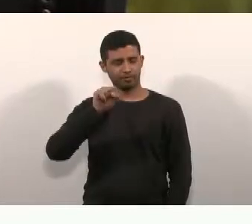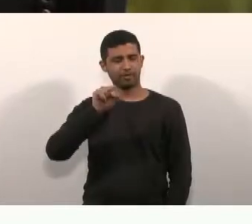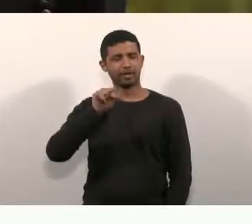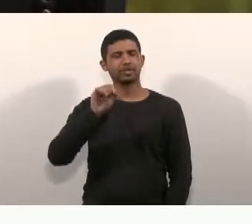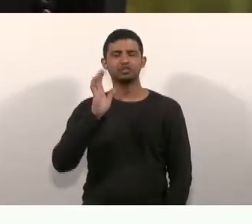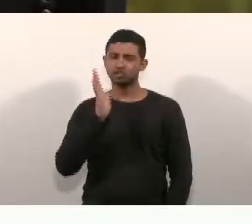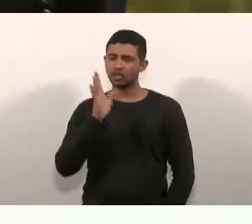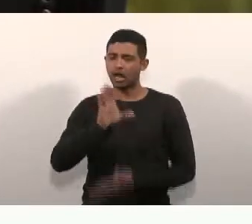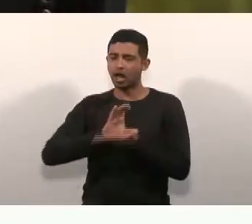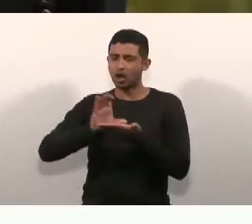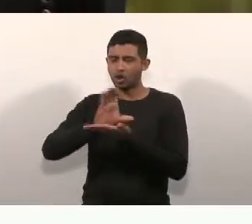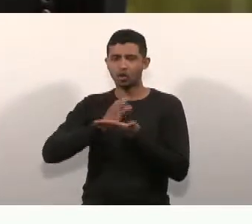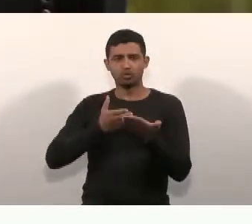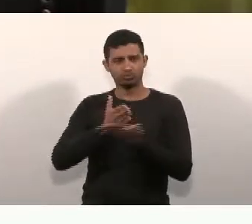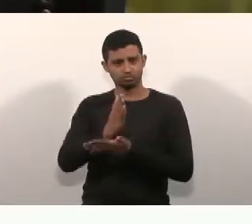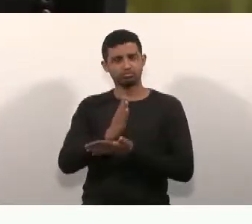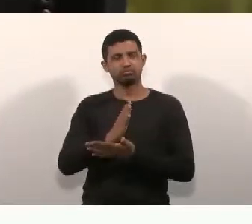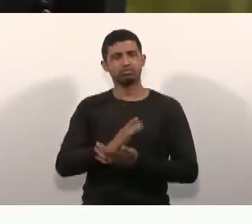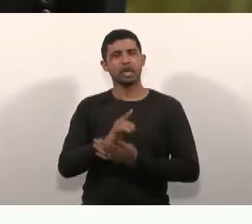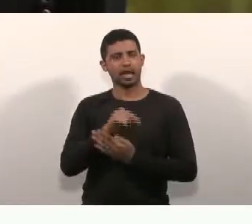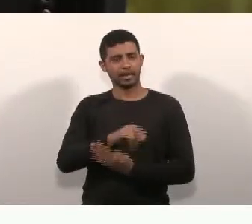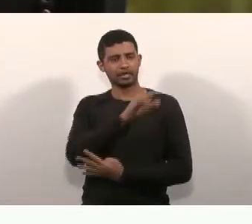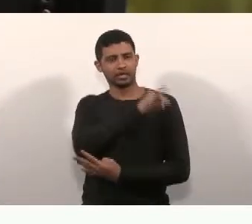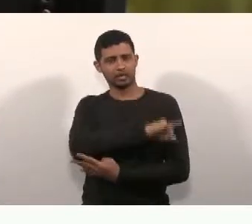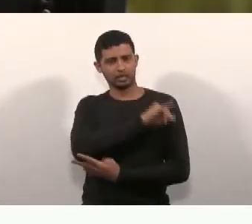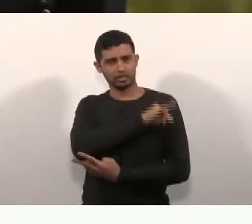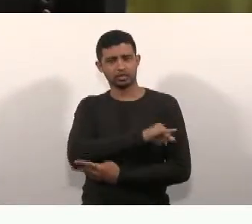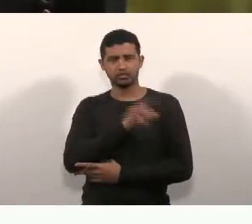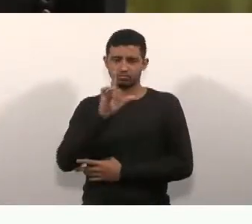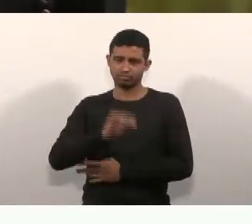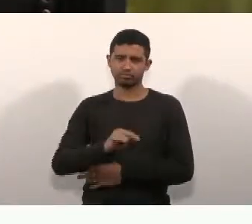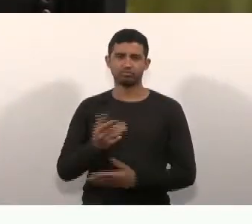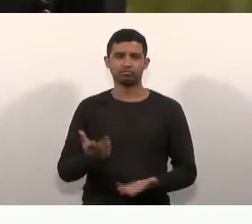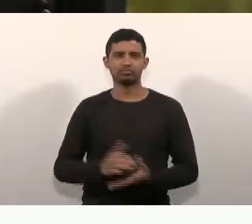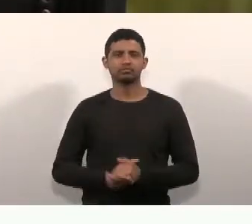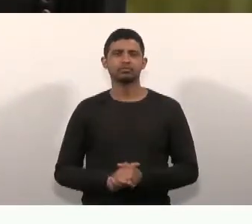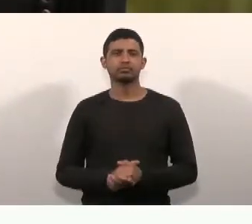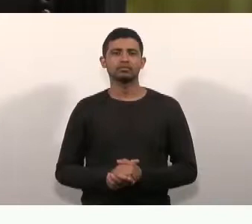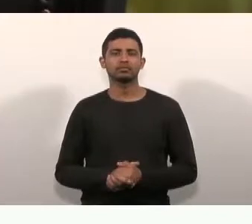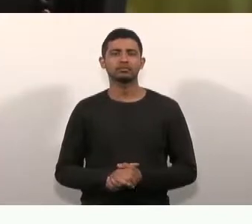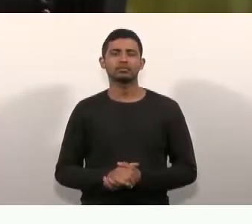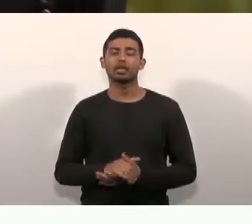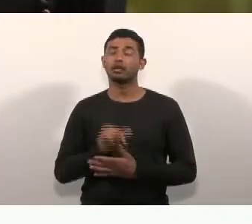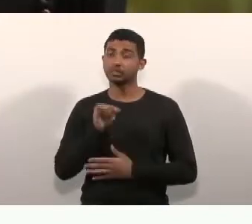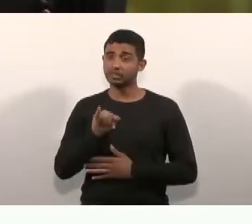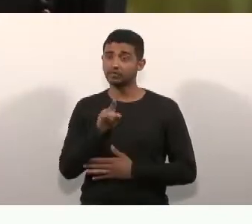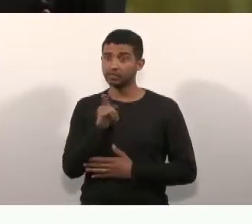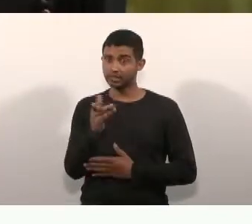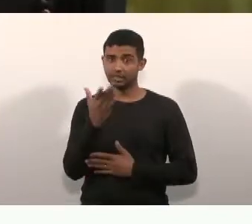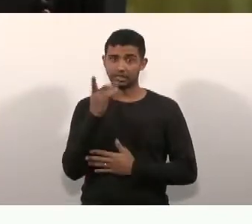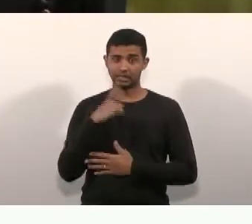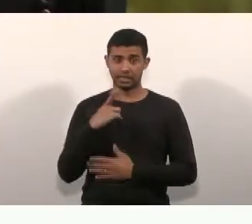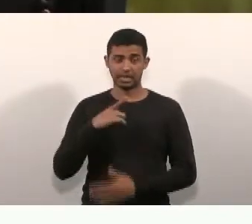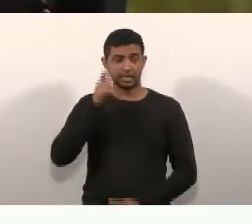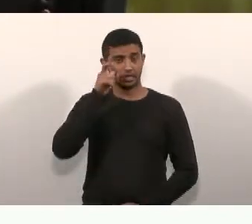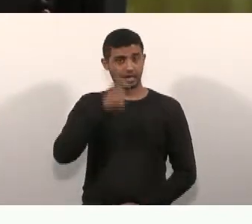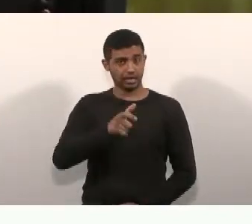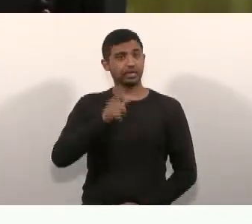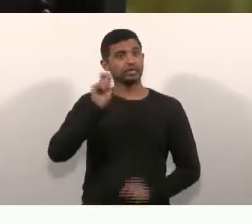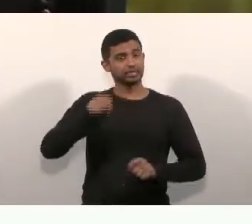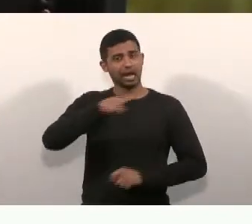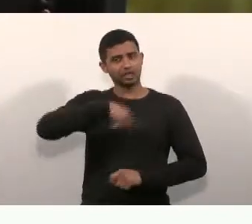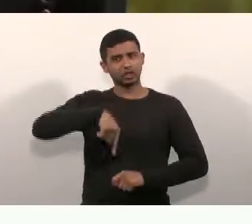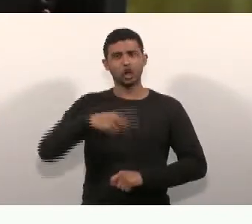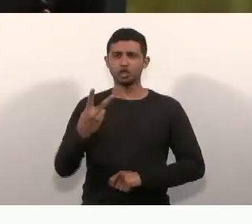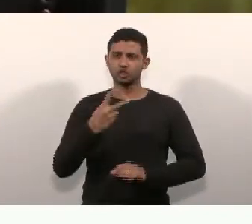foi aprovado a redução do QEV para o Rio de Janeiro, que antes não era. Então, se Vossa Excelência tiver interesse sobre isso, a gente pode também somar